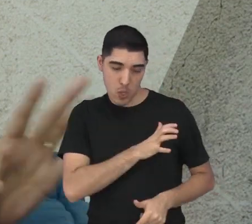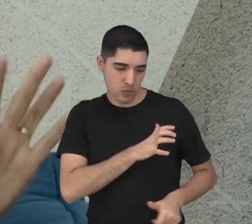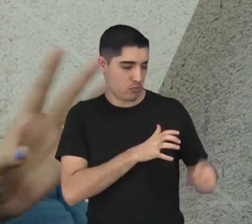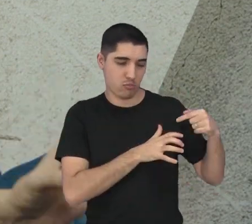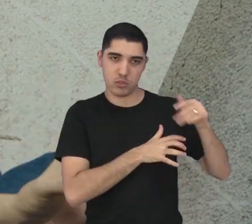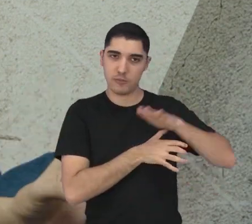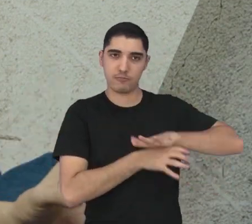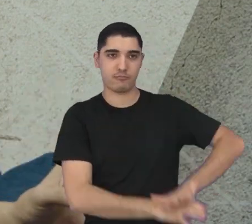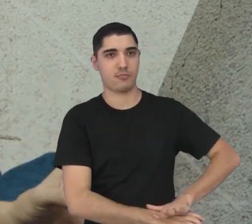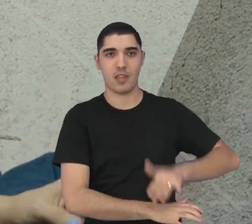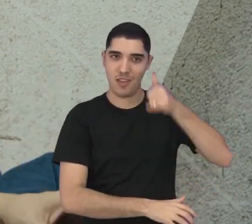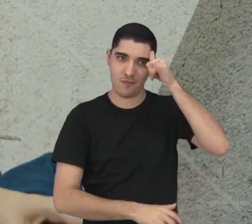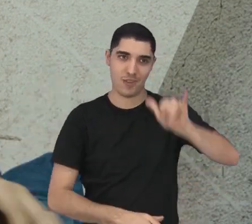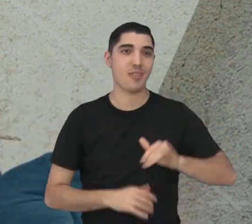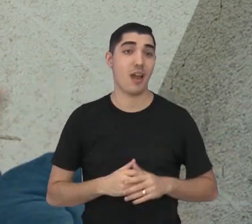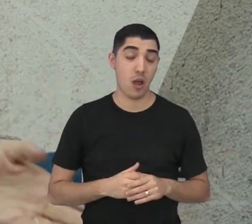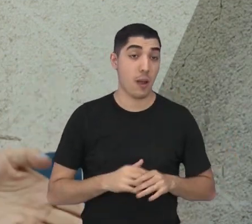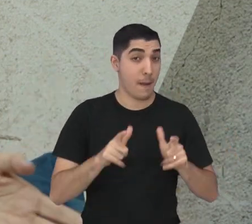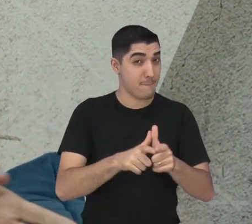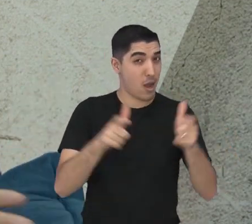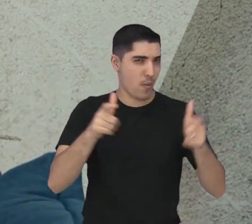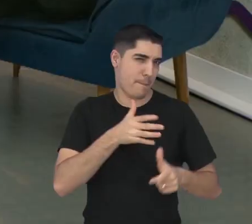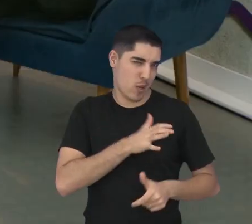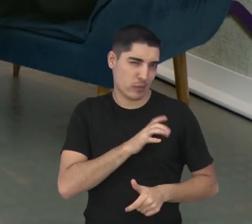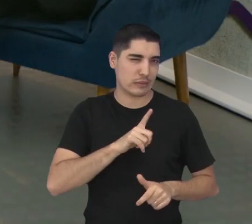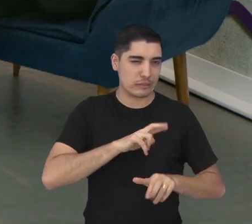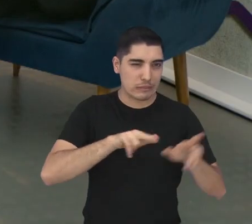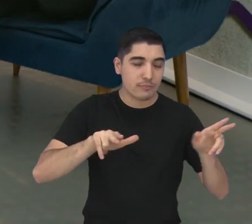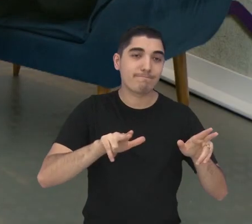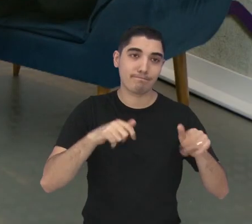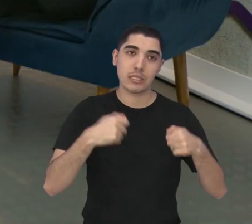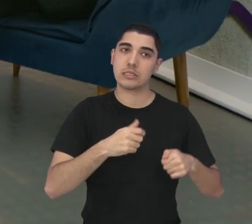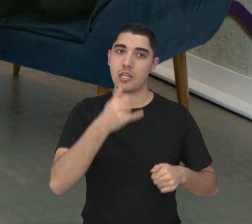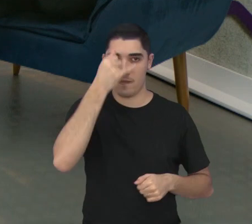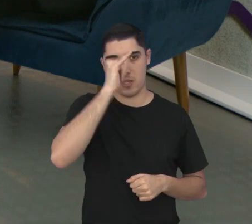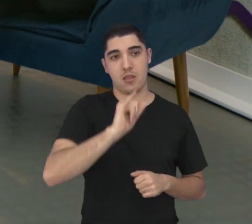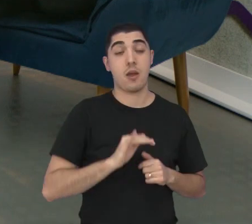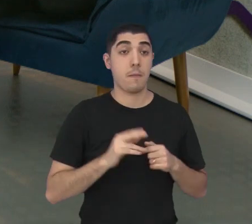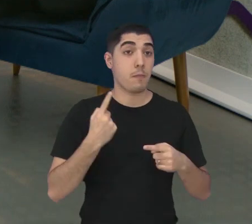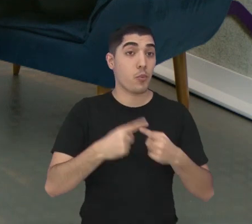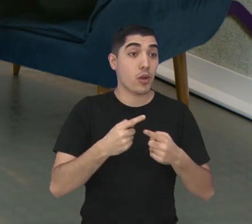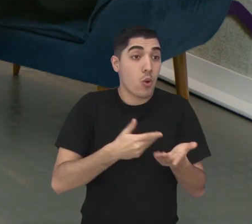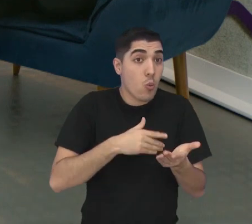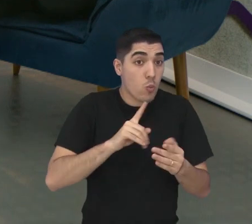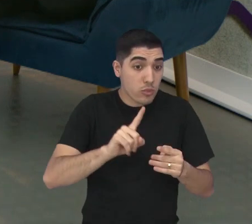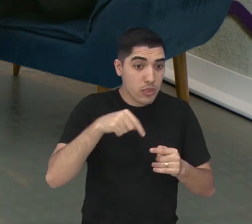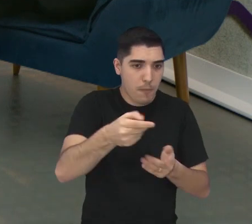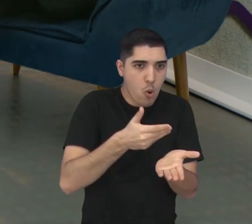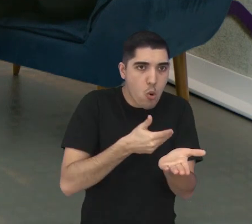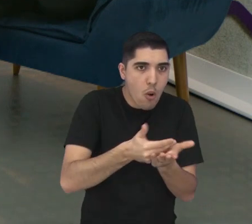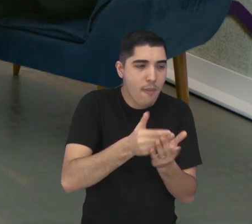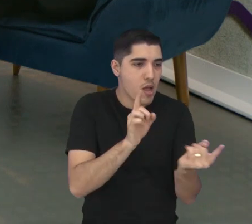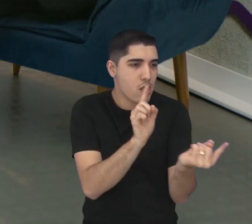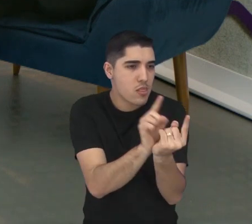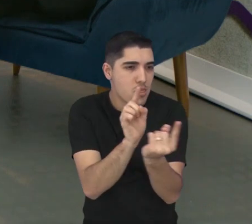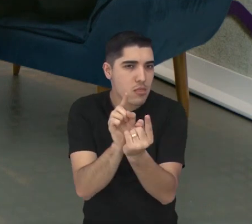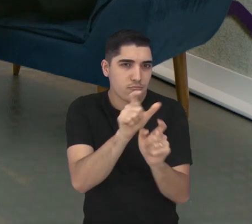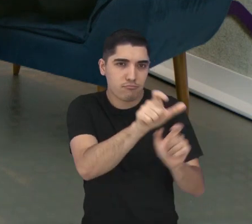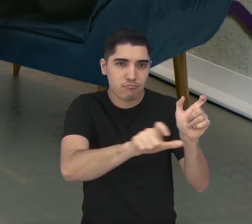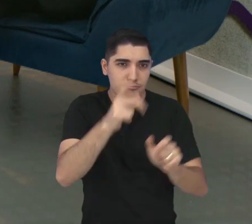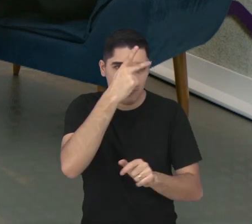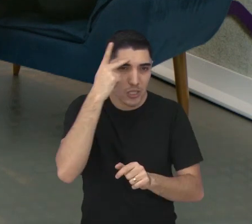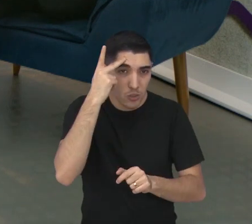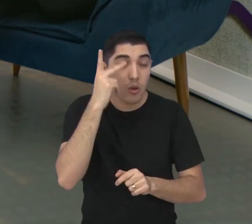os preconceitos, né? Ou pelo menos da maioria deles. Porque quando a gente começa a atender a população, atender